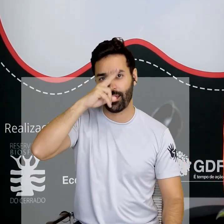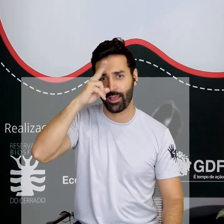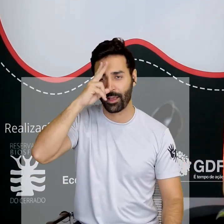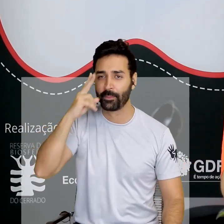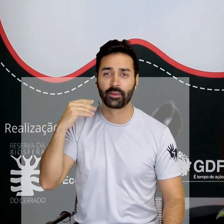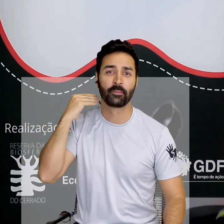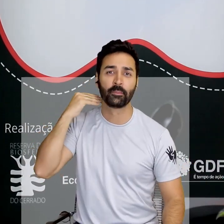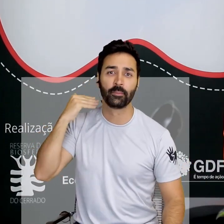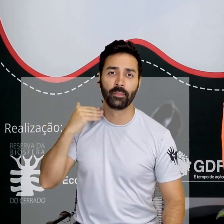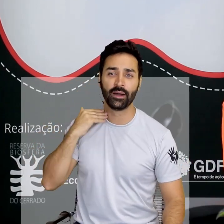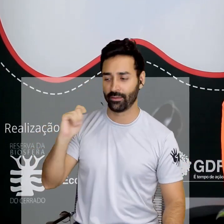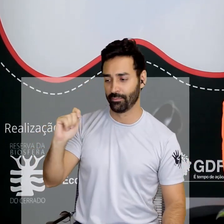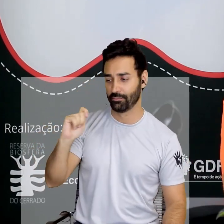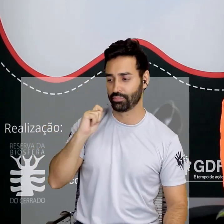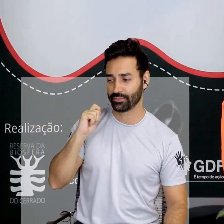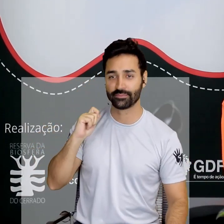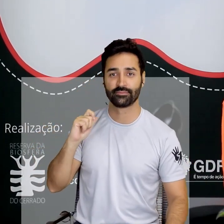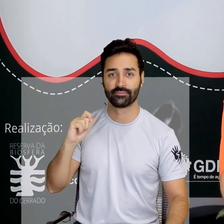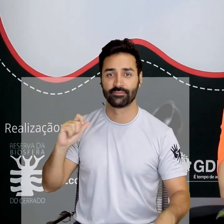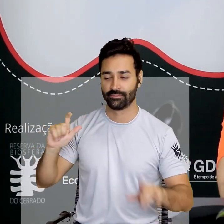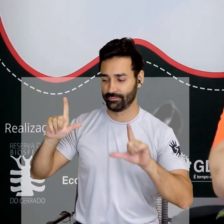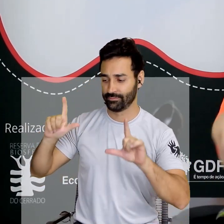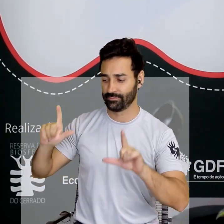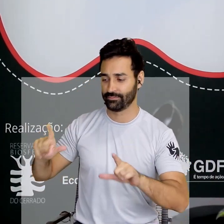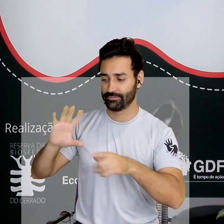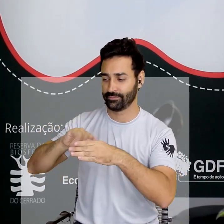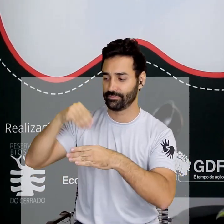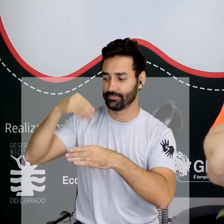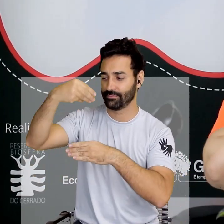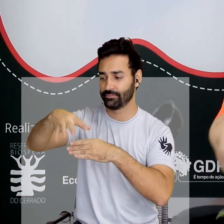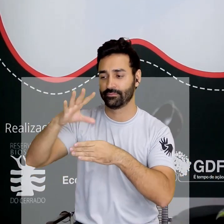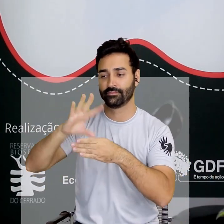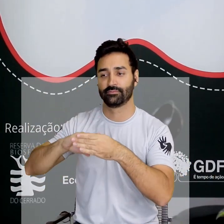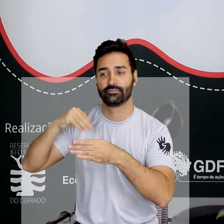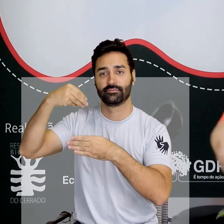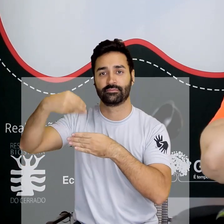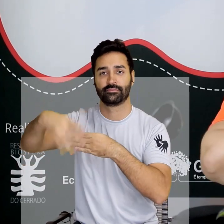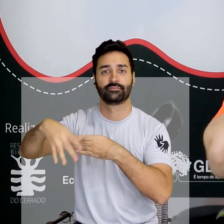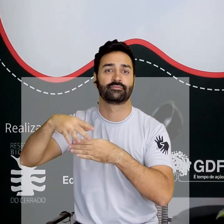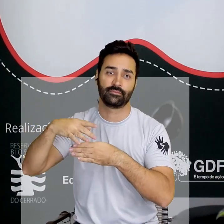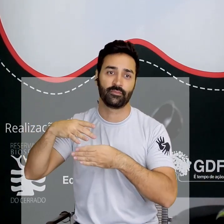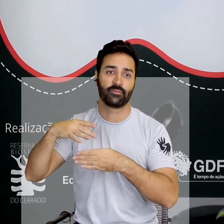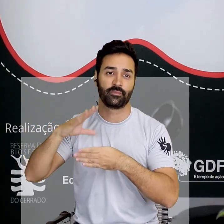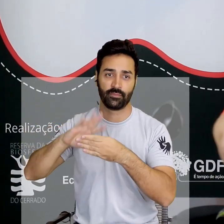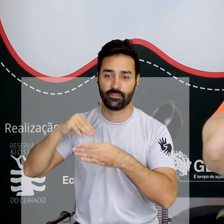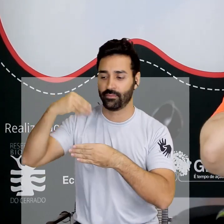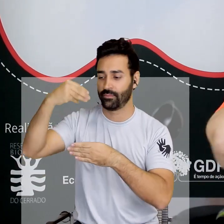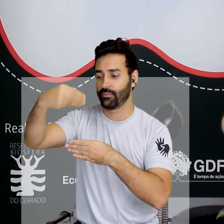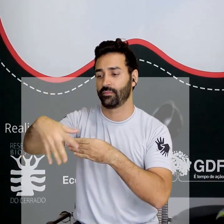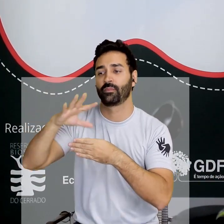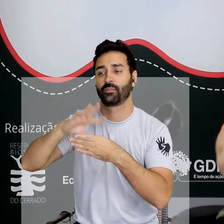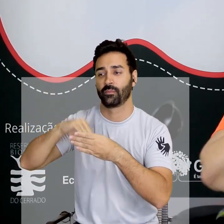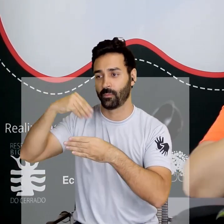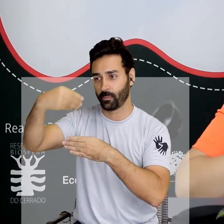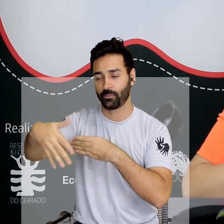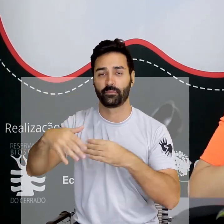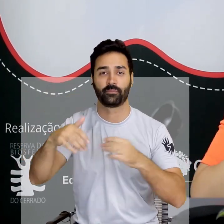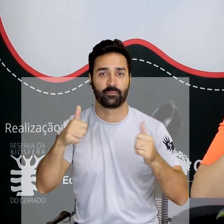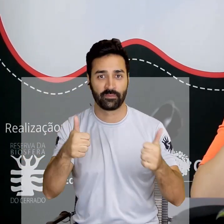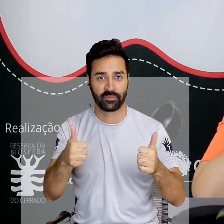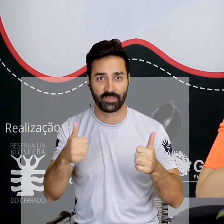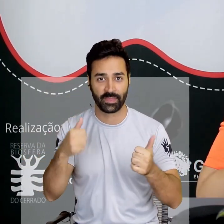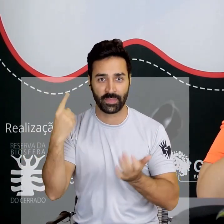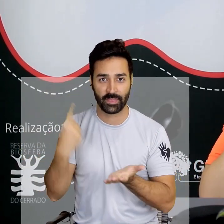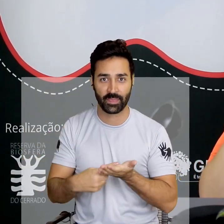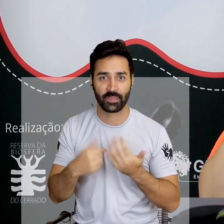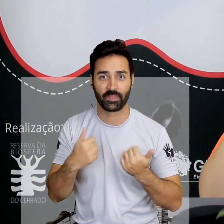banco, né? Tem aquele triângulozinho, deixa na mesa, a gente vai Isso. virando as folhinhas. Ah, Calendário. agora. Pronto. Esse